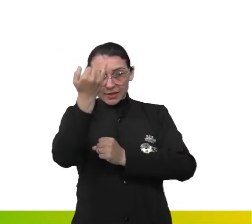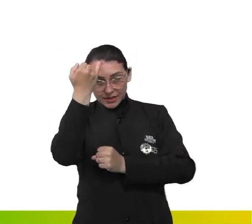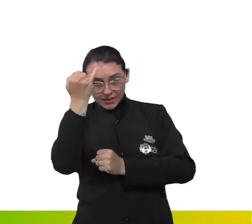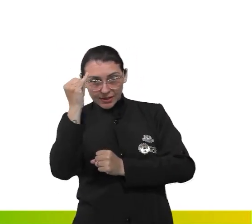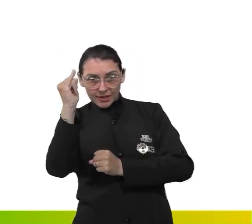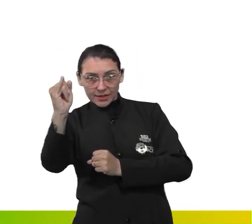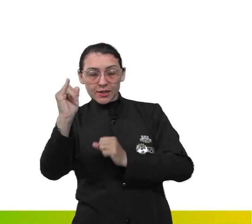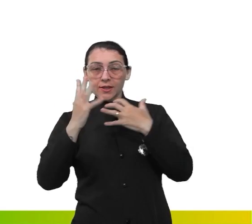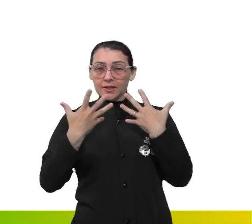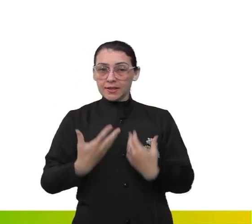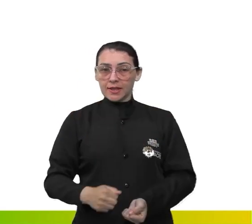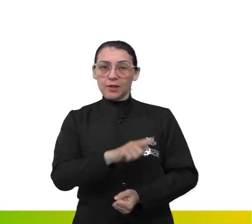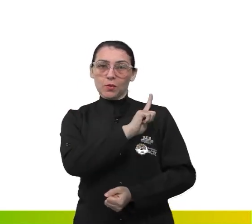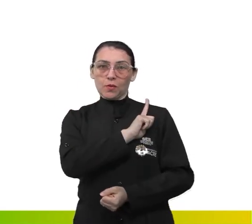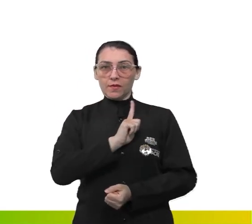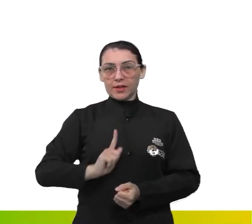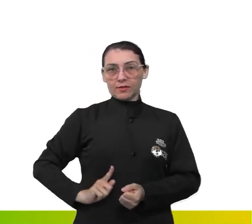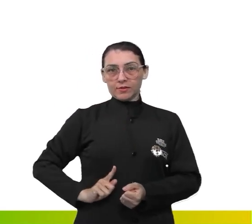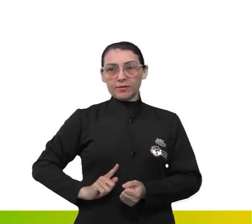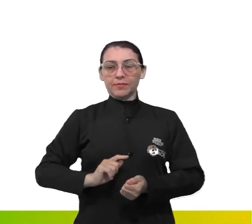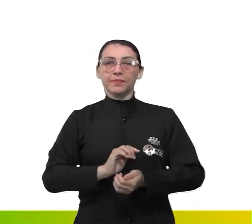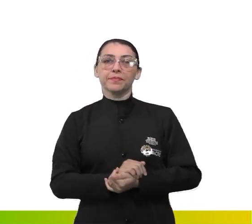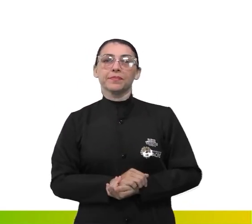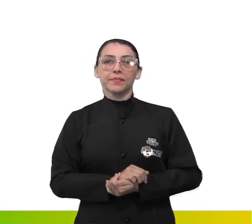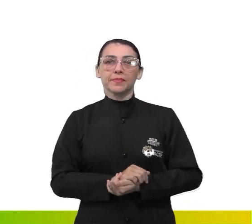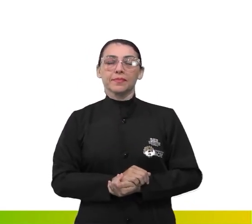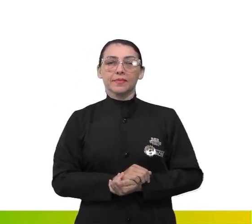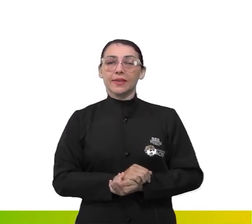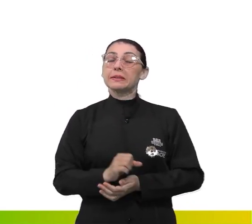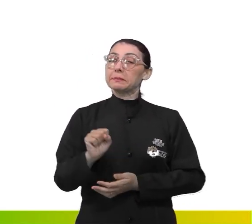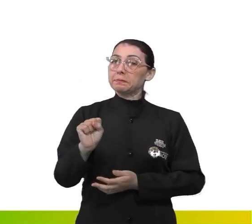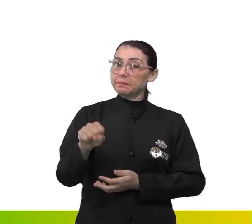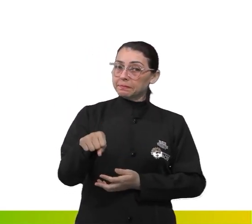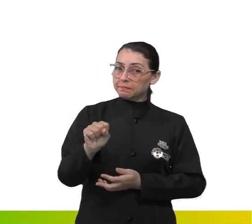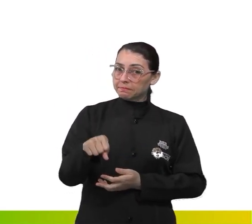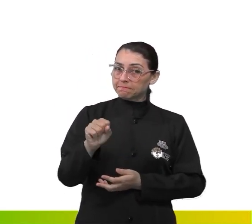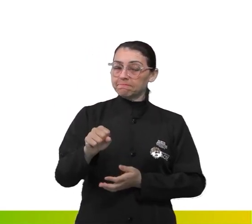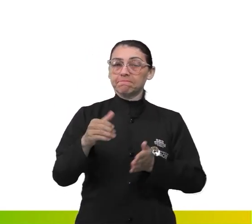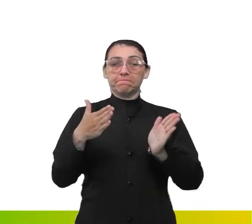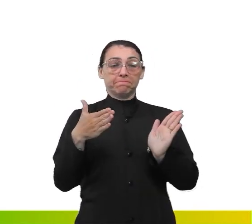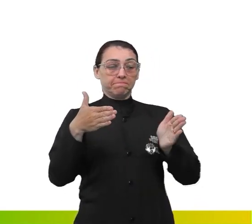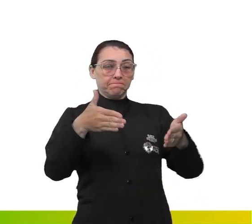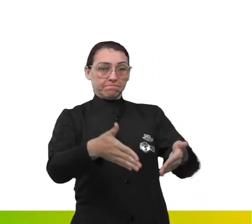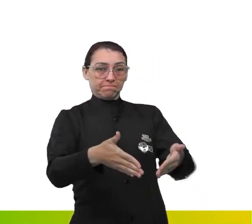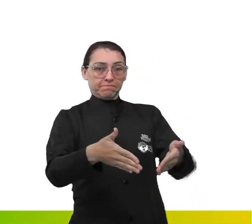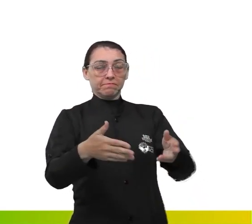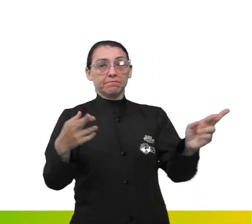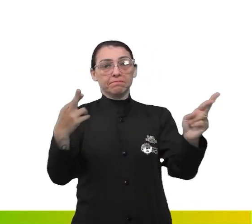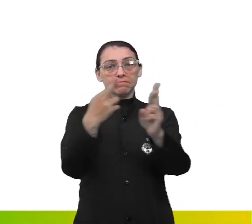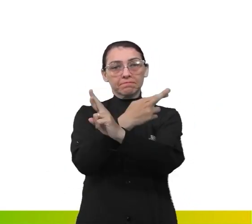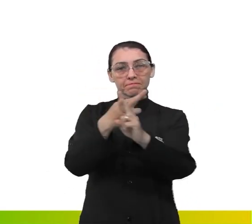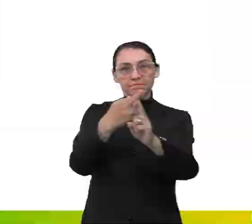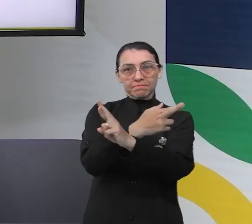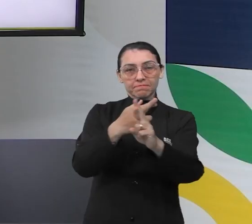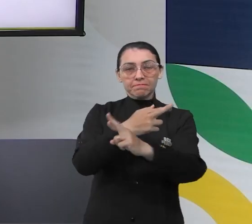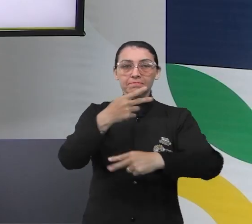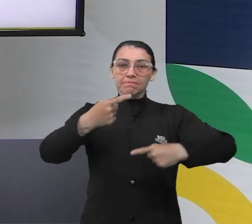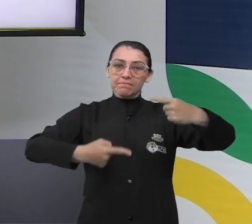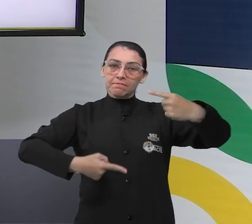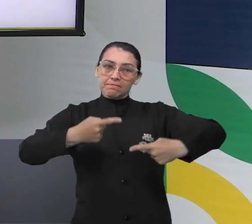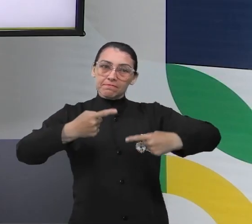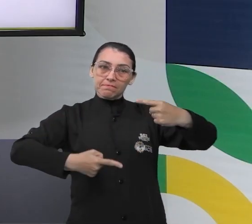de consentimento dos governados. Então, isso aqui sim está diretamente relacionada com a